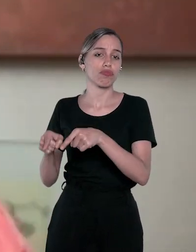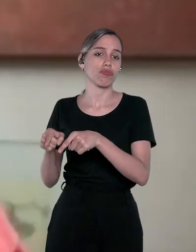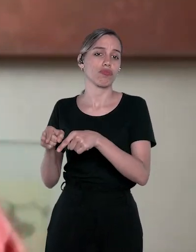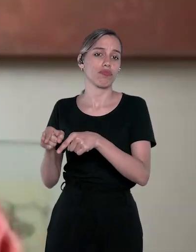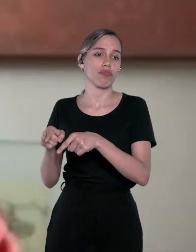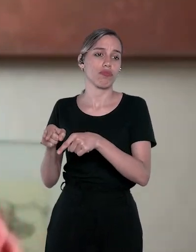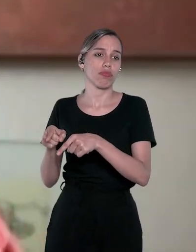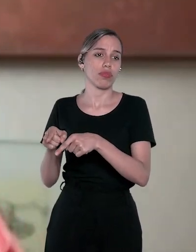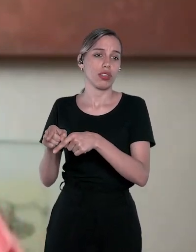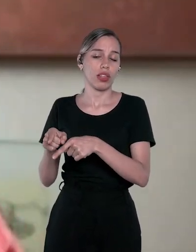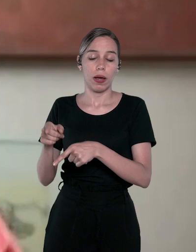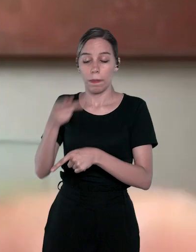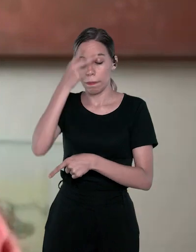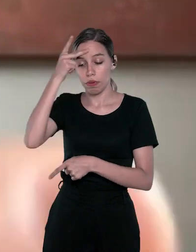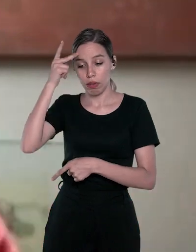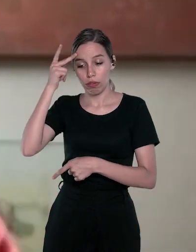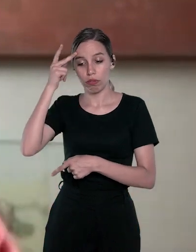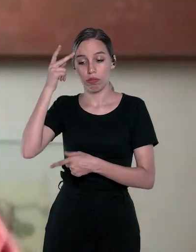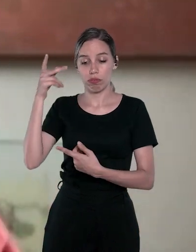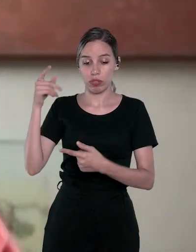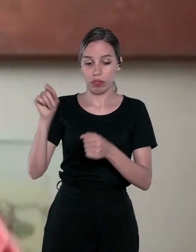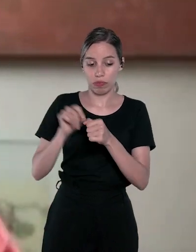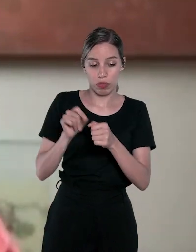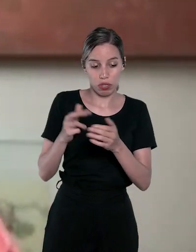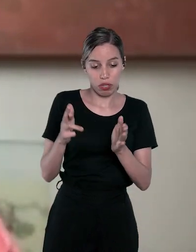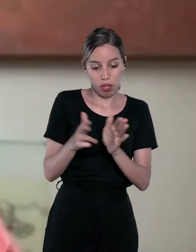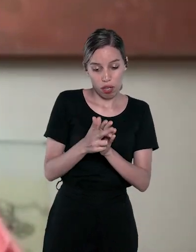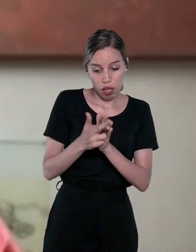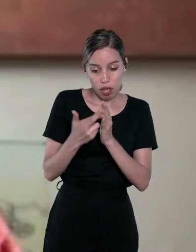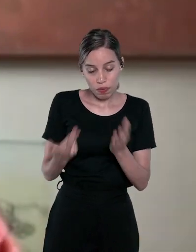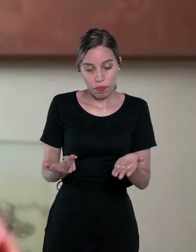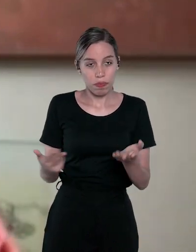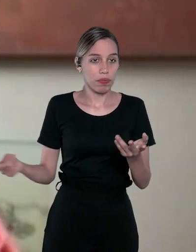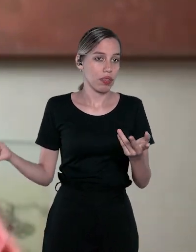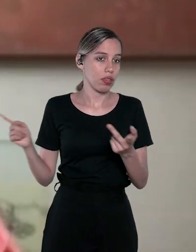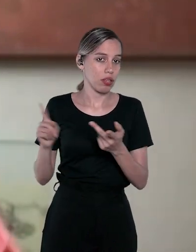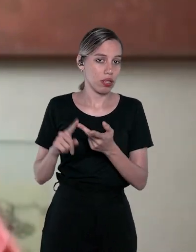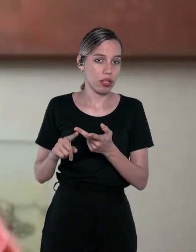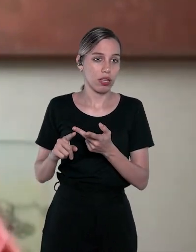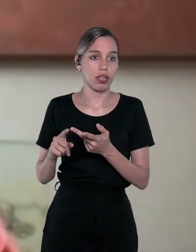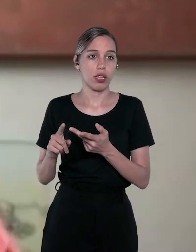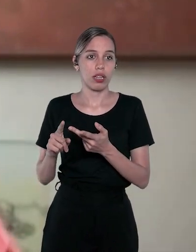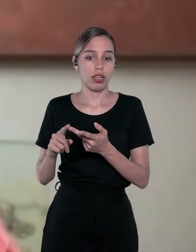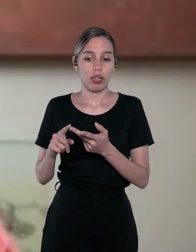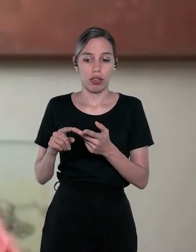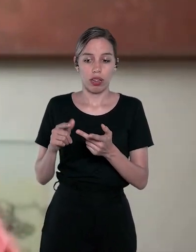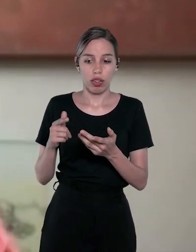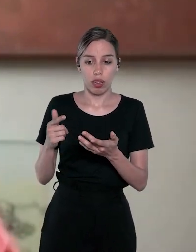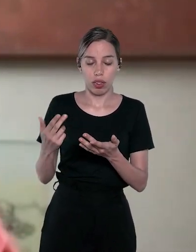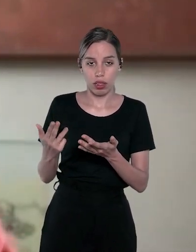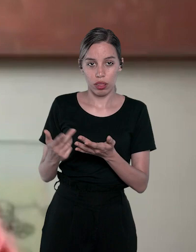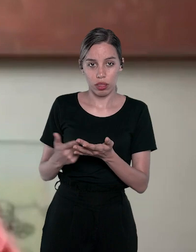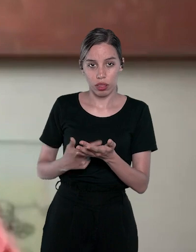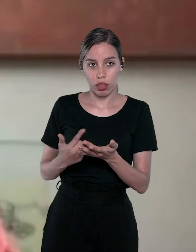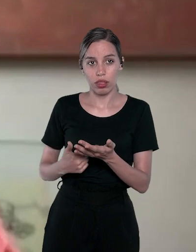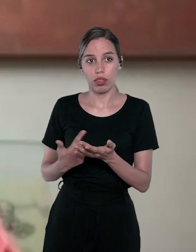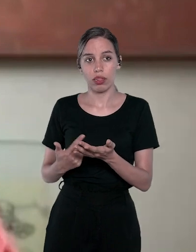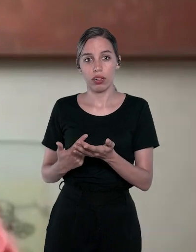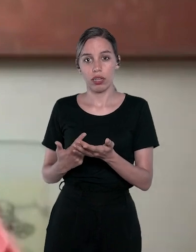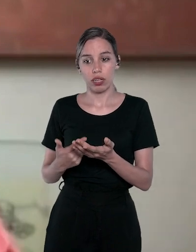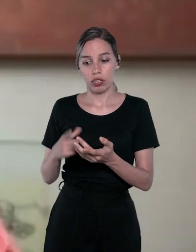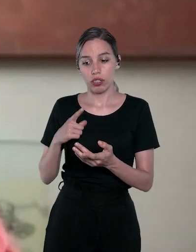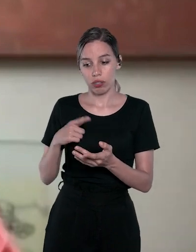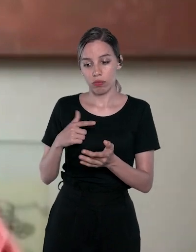especificamente literárias, criaram suas revistas literárias. A Geração Complemento tinha sua revista também, tinha esse